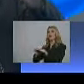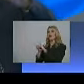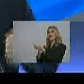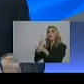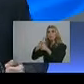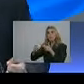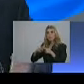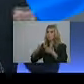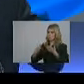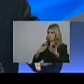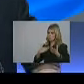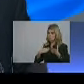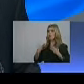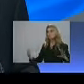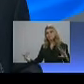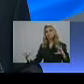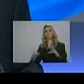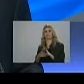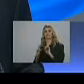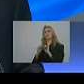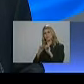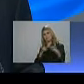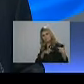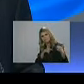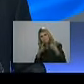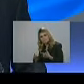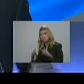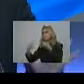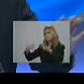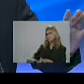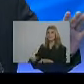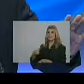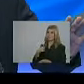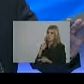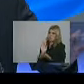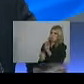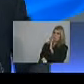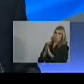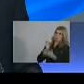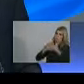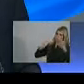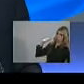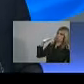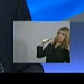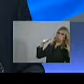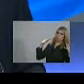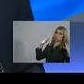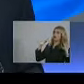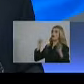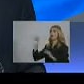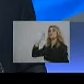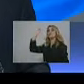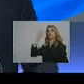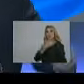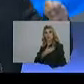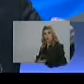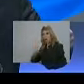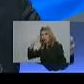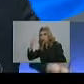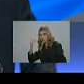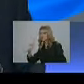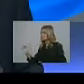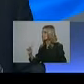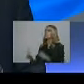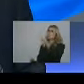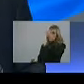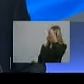é meu também, e eu vou fazer a minha parte para enfrentar isso. Eu não vou lavar as mãos e dizer que o dia que eu for governador, eu vou resolver o problema. Como